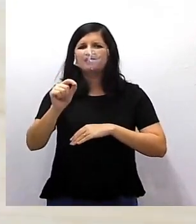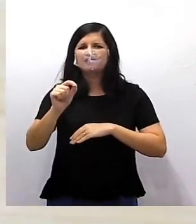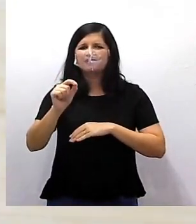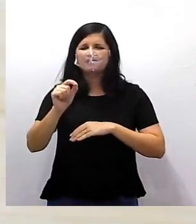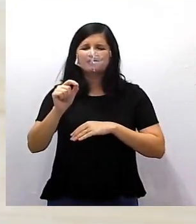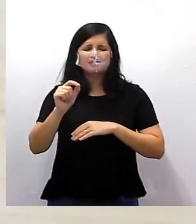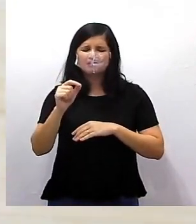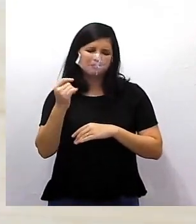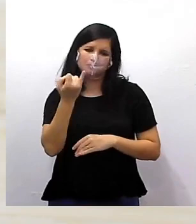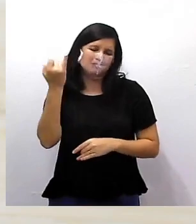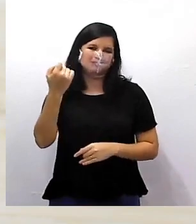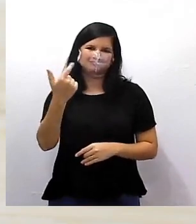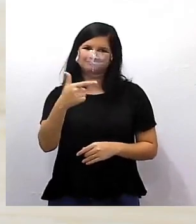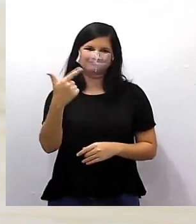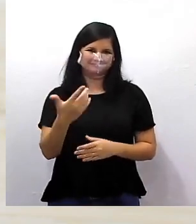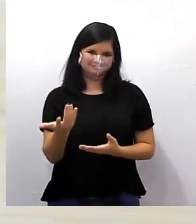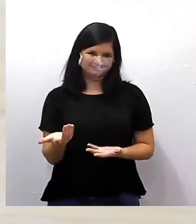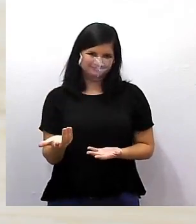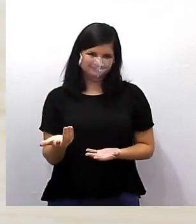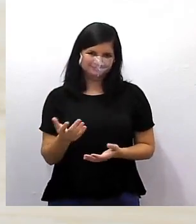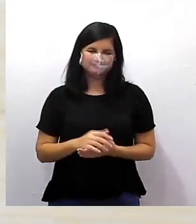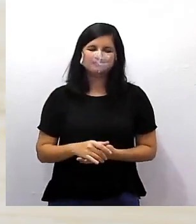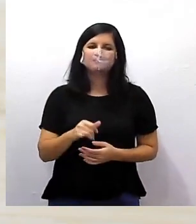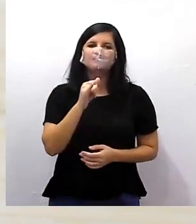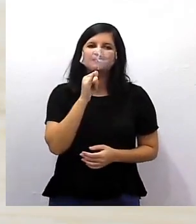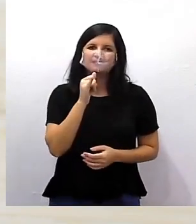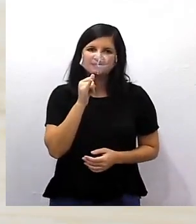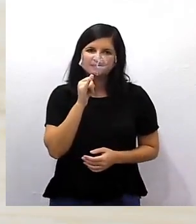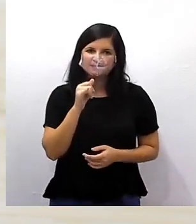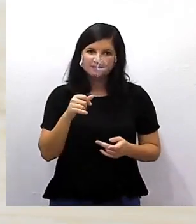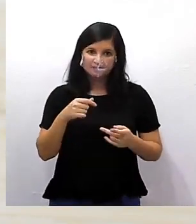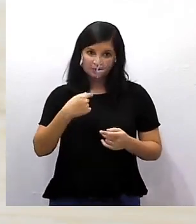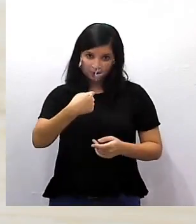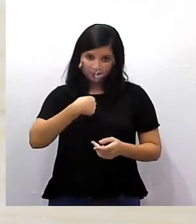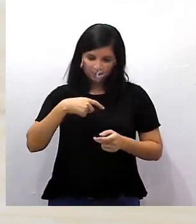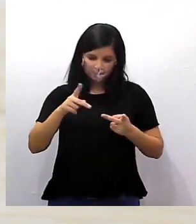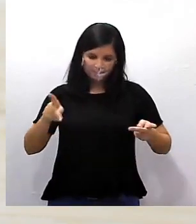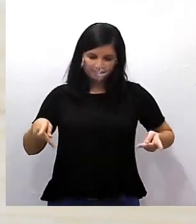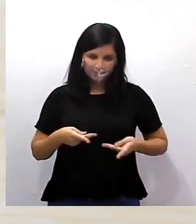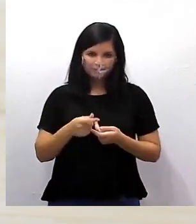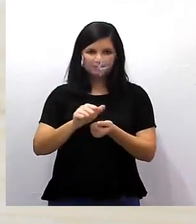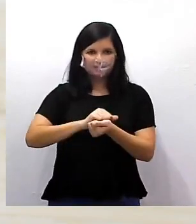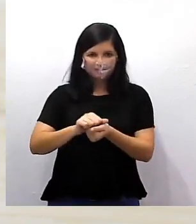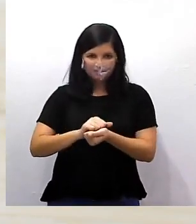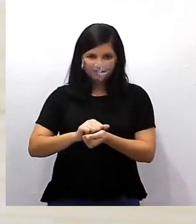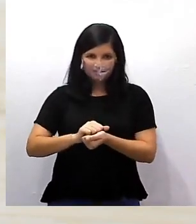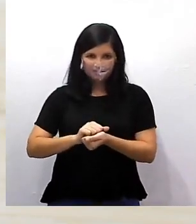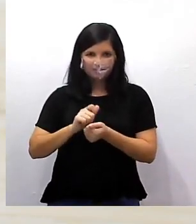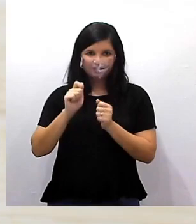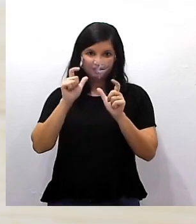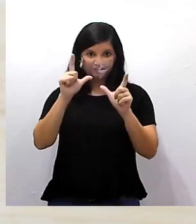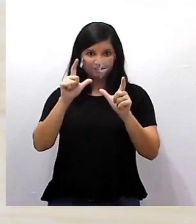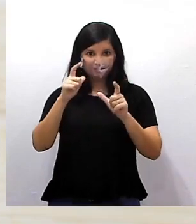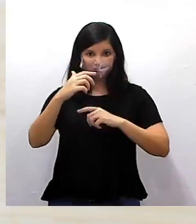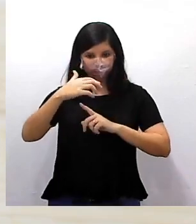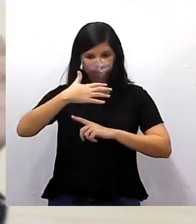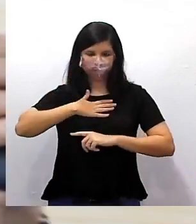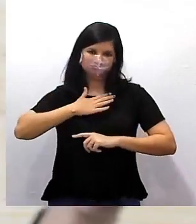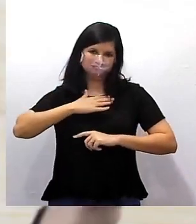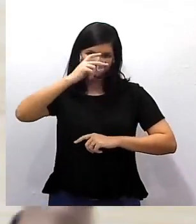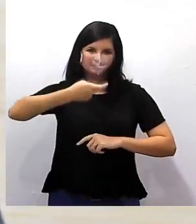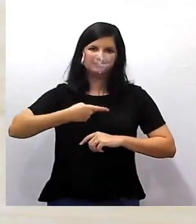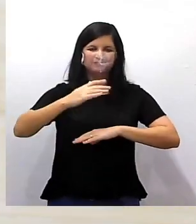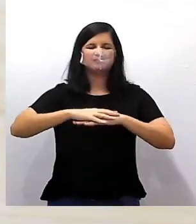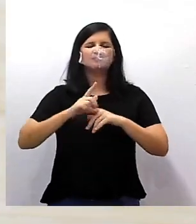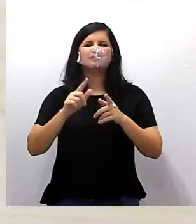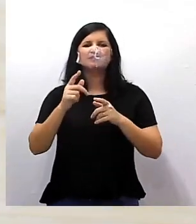importa. Então, vou repetir o exemplo. Quando eu digo eu lavei os pratos, ativa, voz ativa. Agora, se eu digo, os pratos